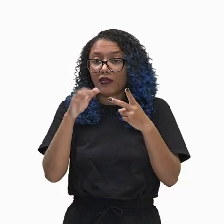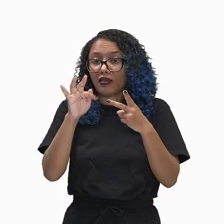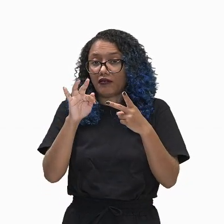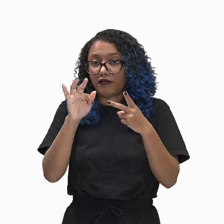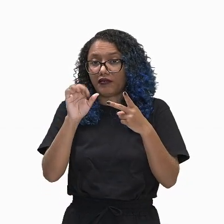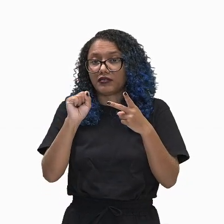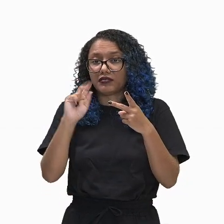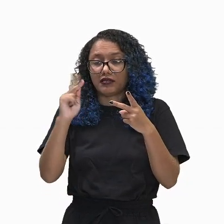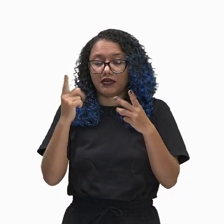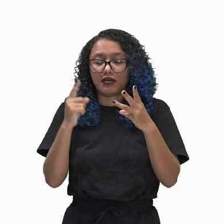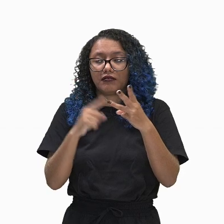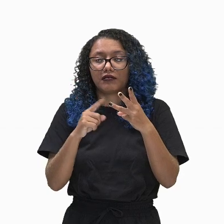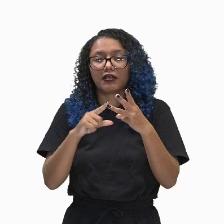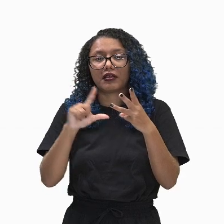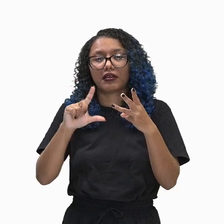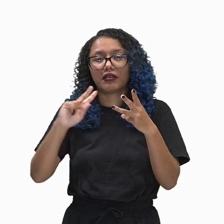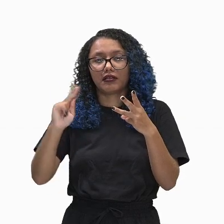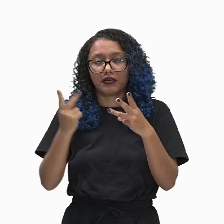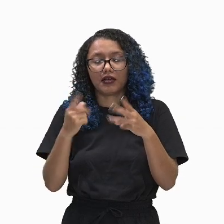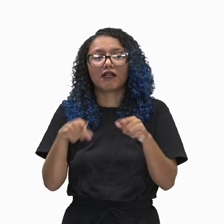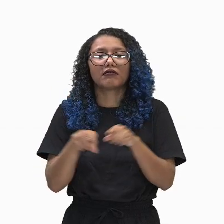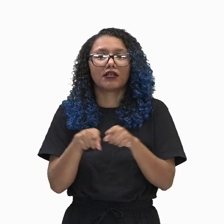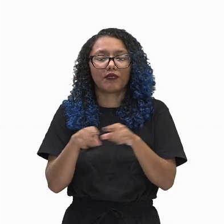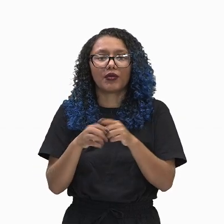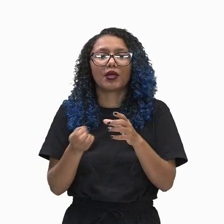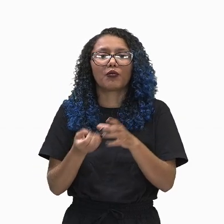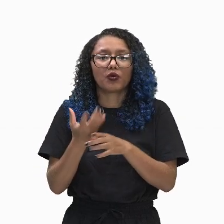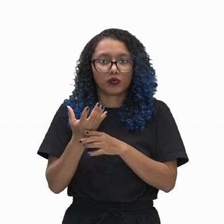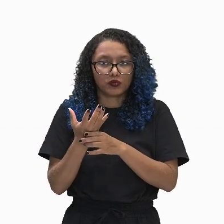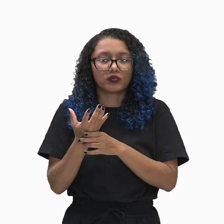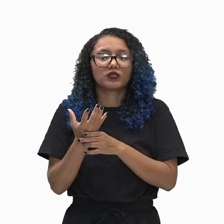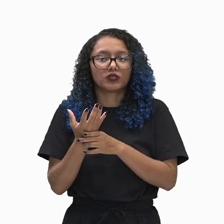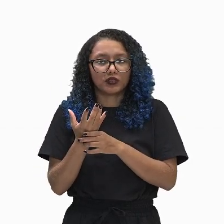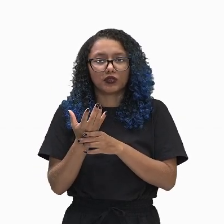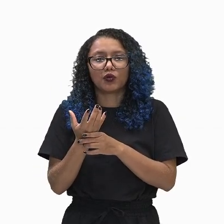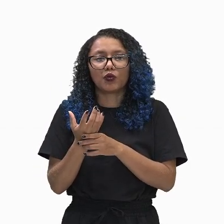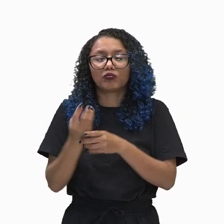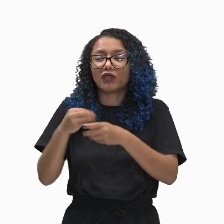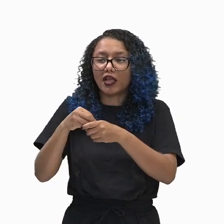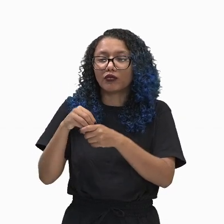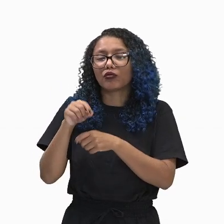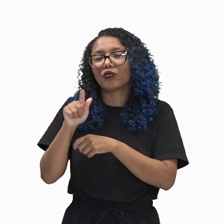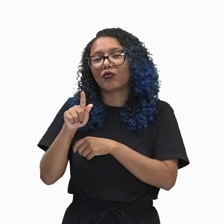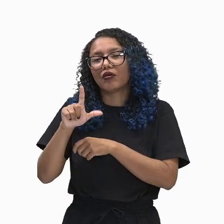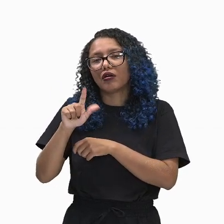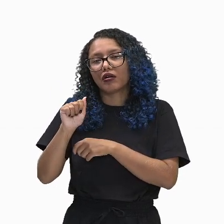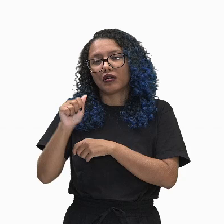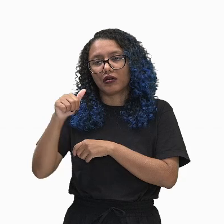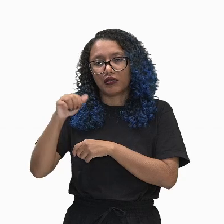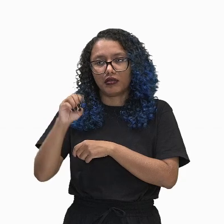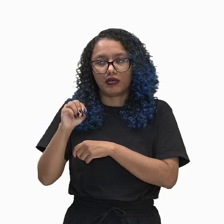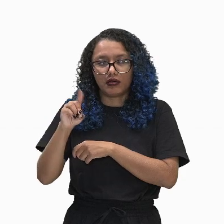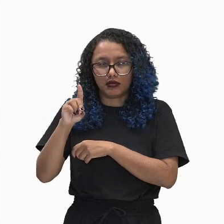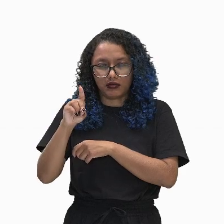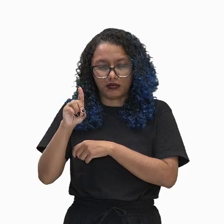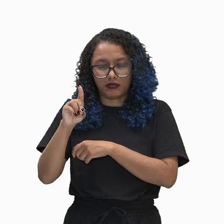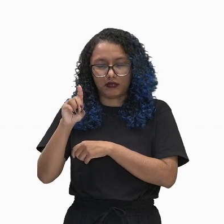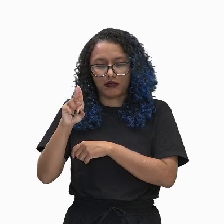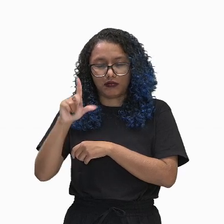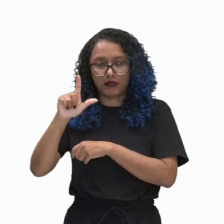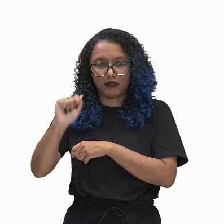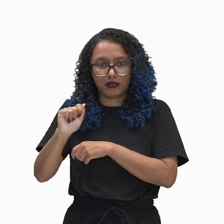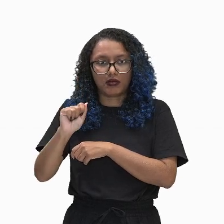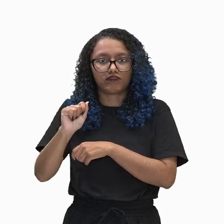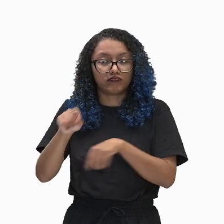são formados por glândulas, né, pituitária. E estes também estão principalmente relacionados ali